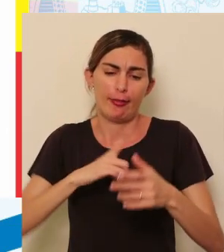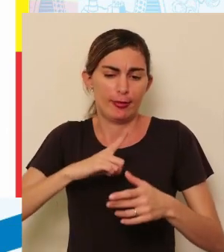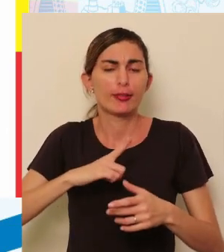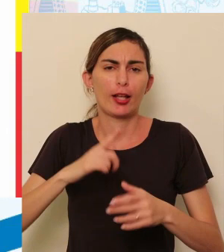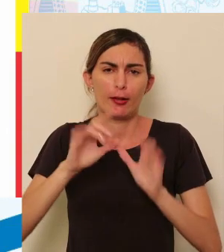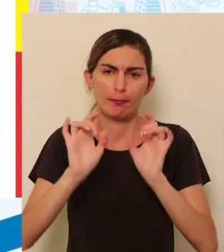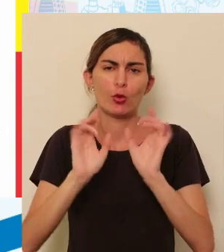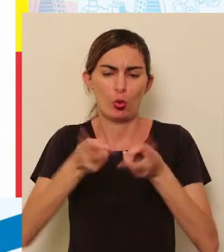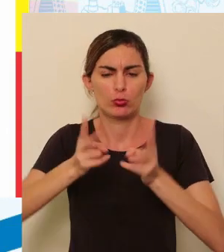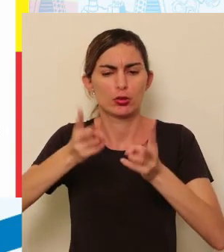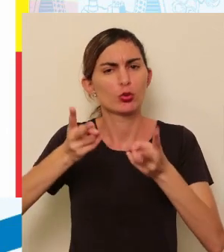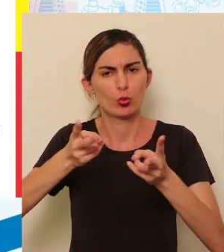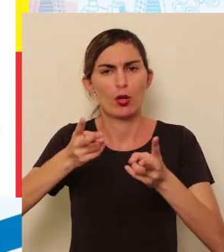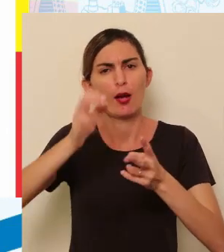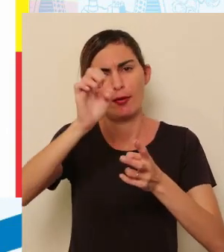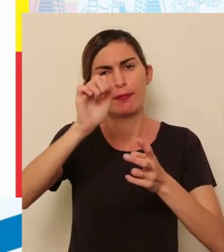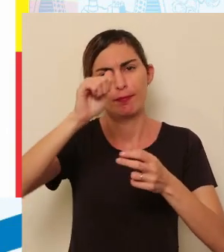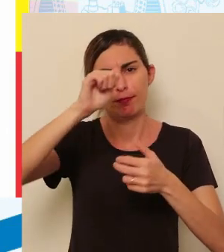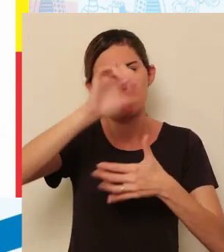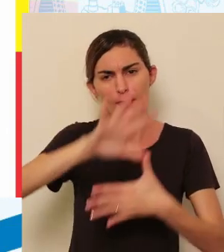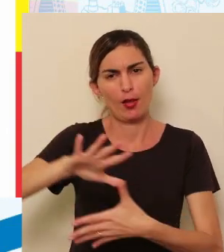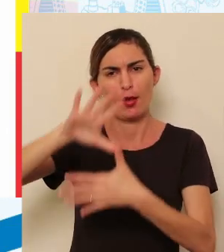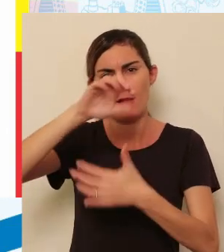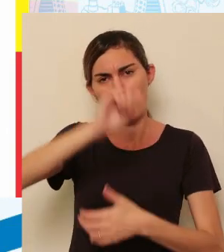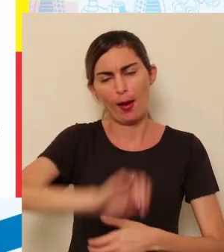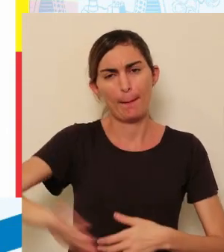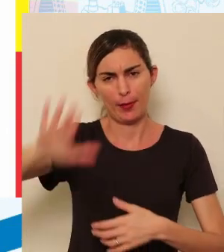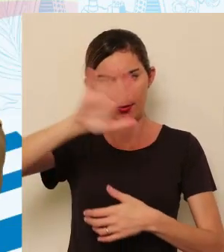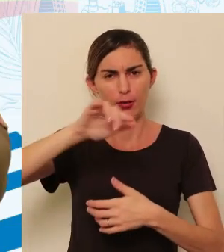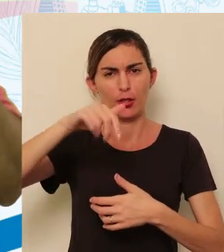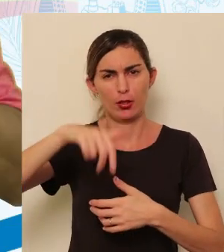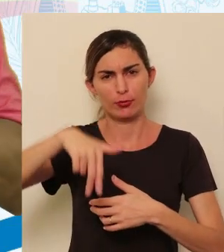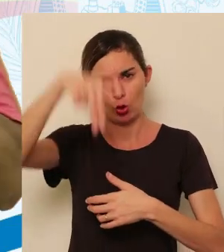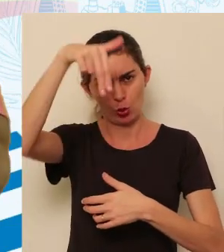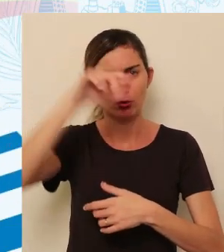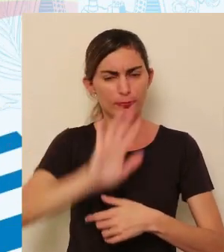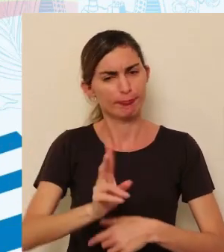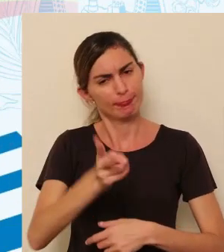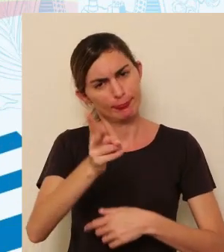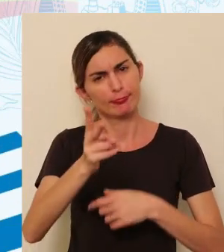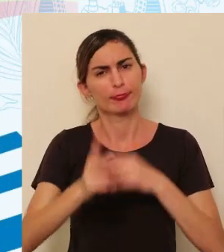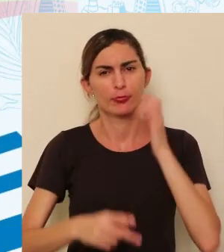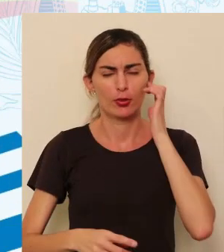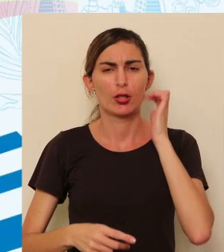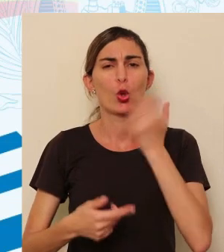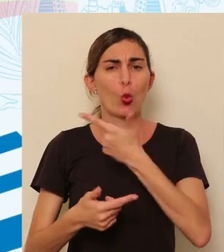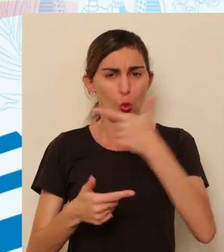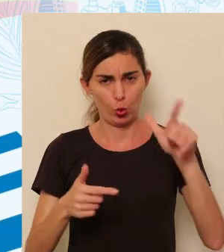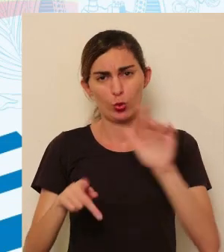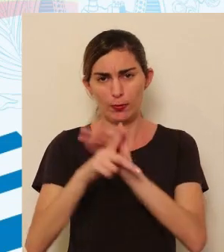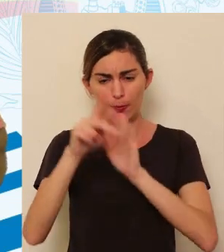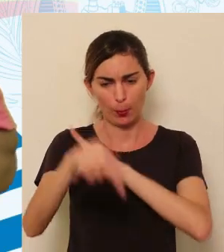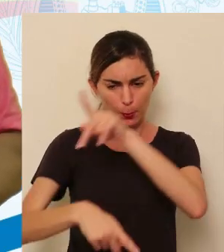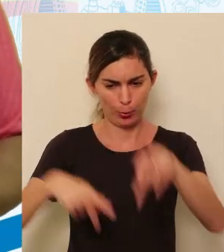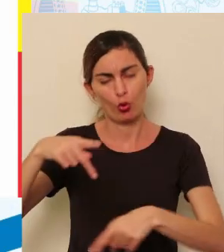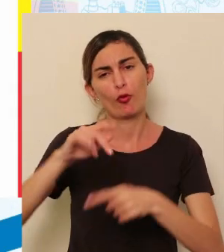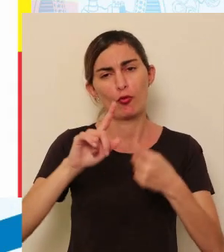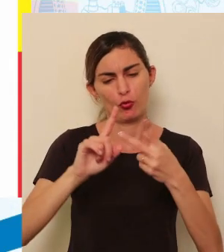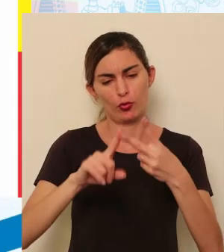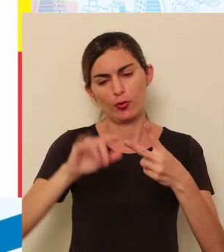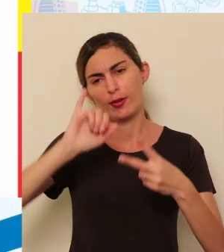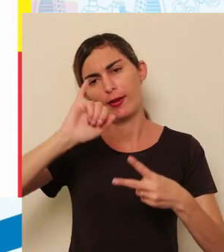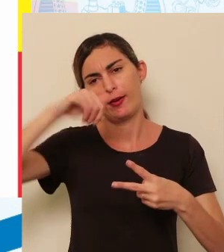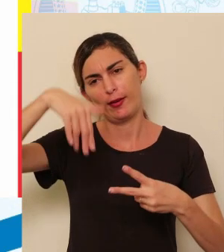tem esse acervo hoje na América do Norte. Outro povo da América foram os incas.